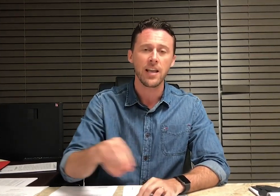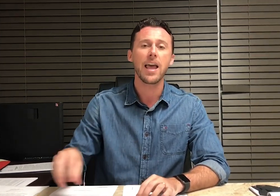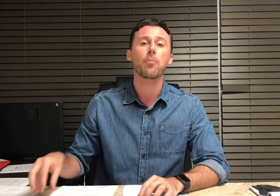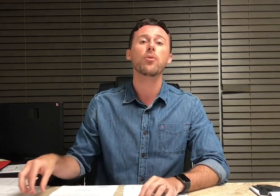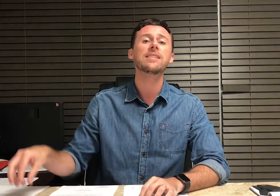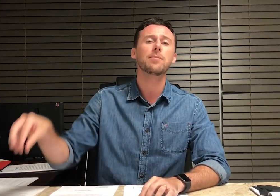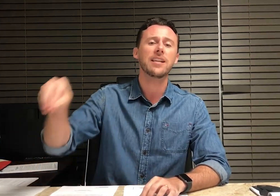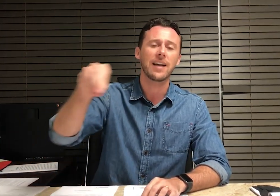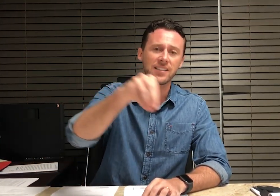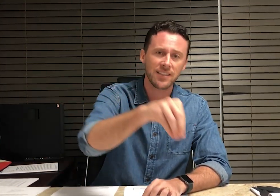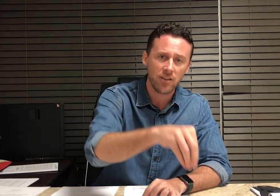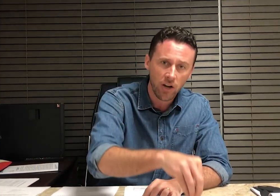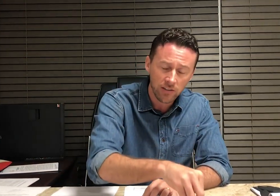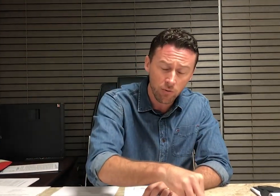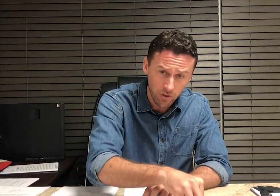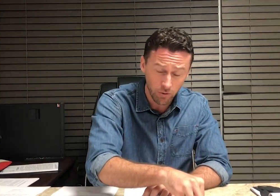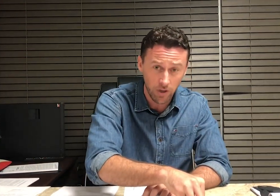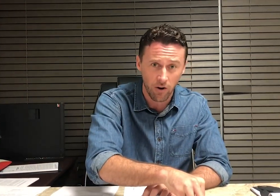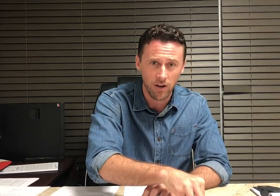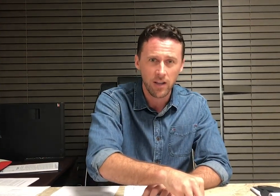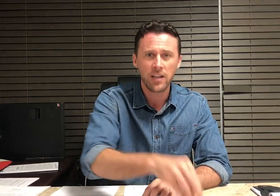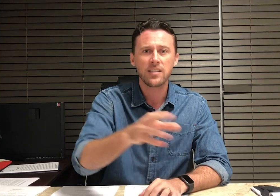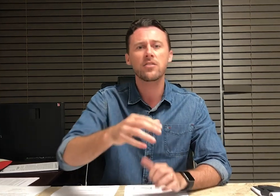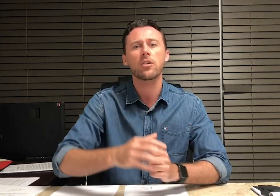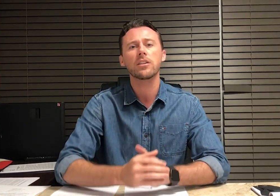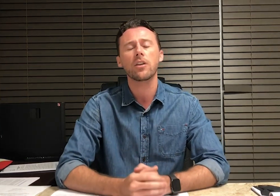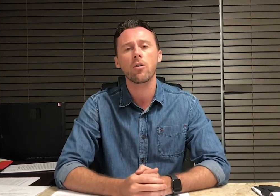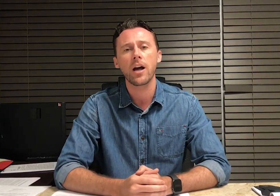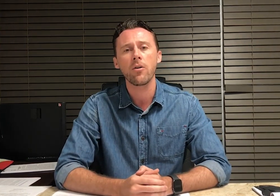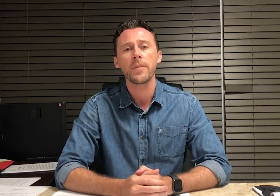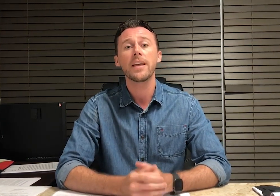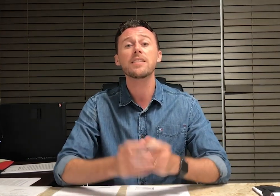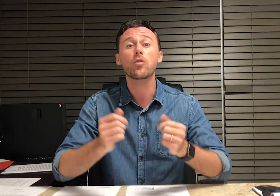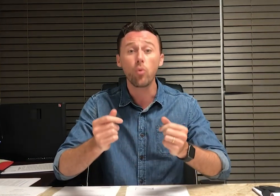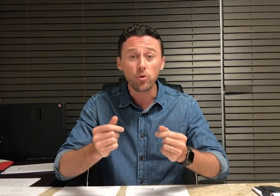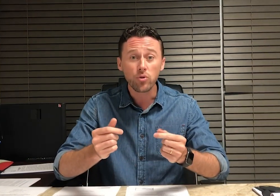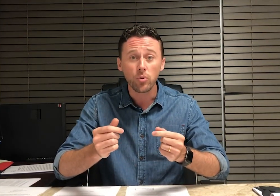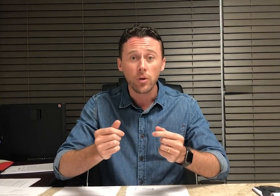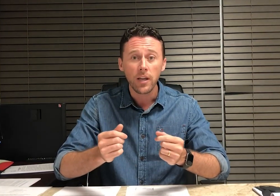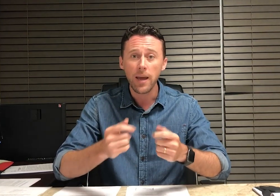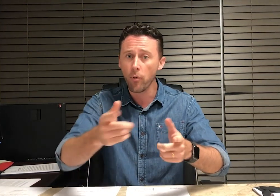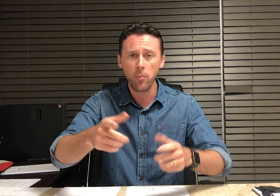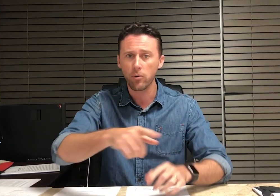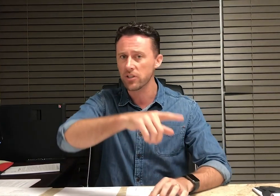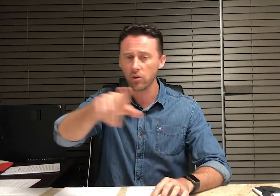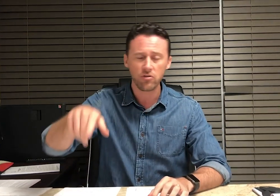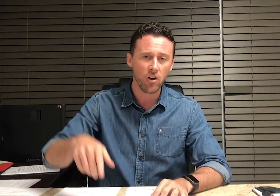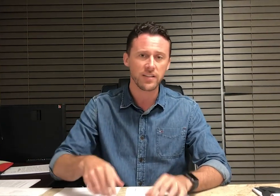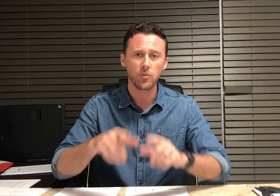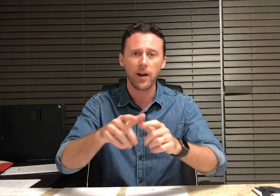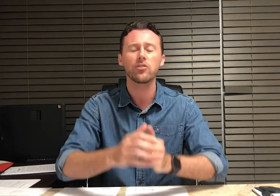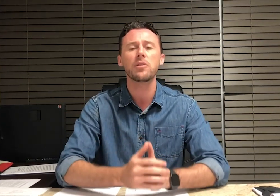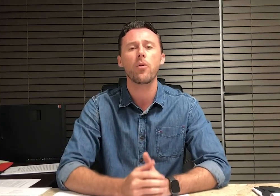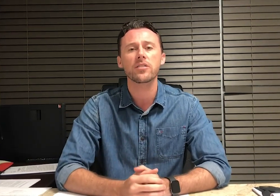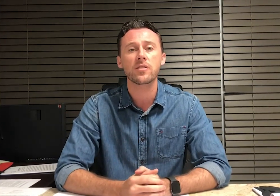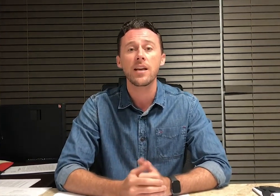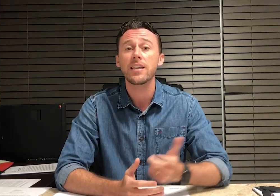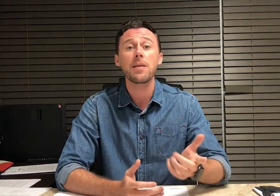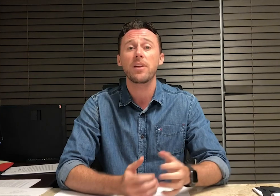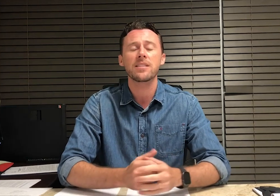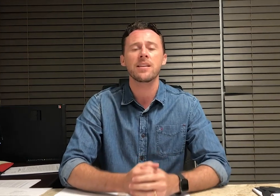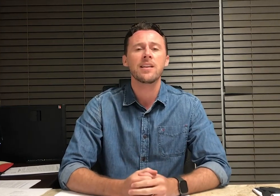vigilante, é a Polícia Militar que se desloca até o local. Se deslocando até o local, esse custo é público, é de todos nós, é do pagador de